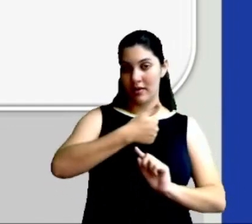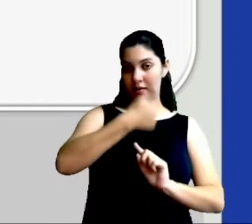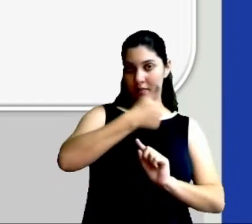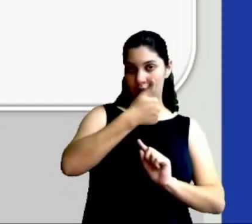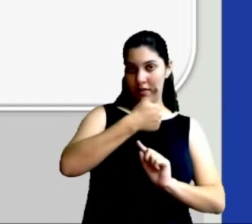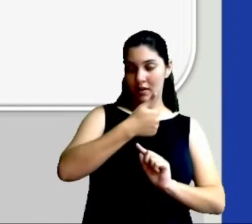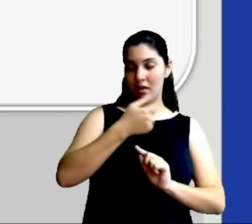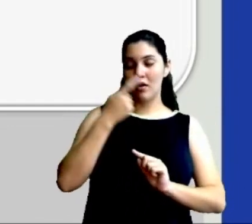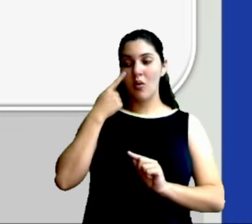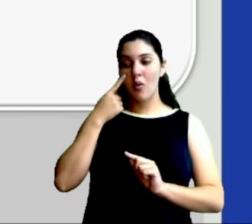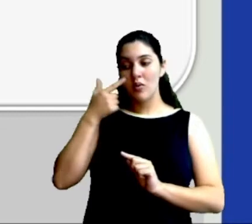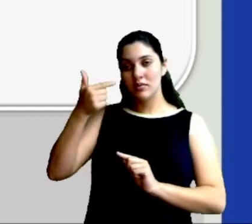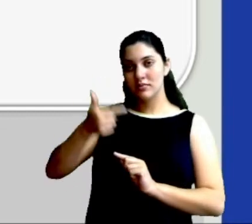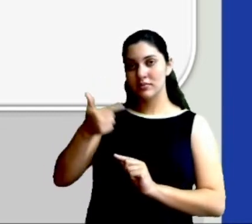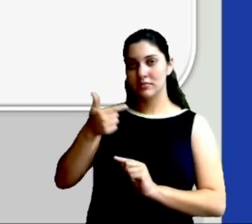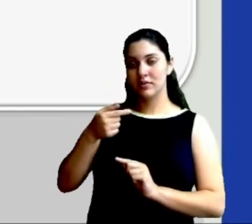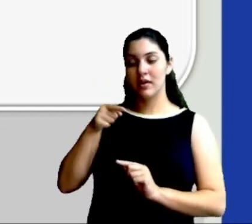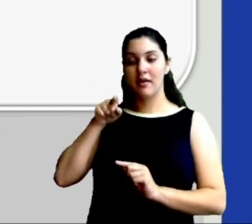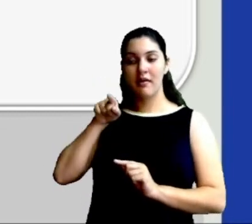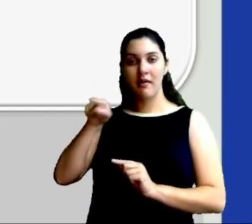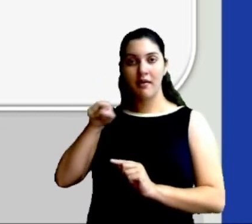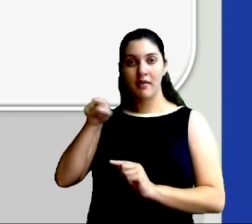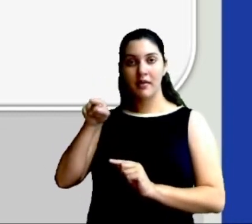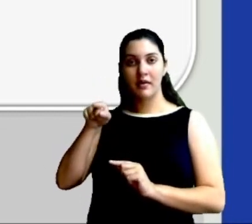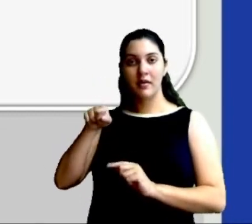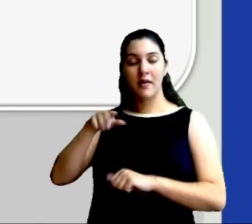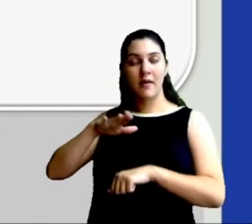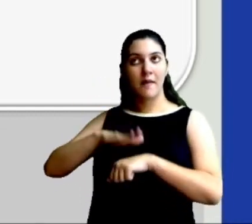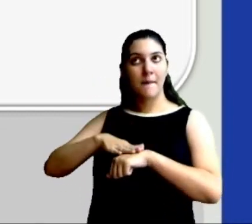olha a segunda. Ele foi um